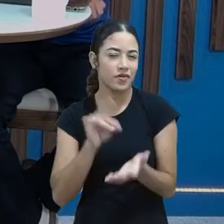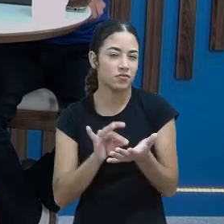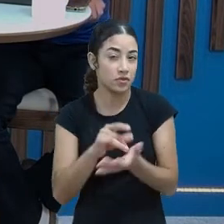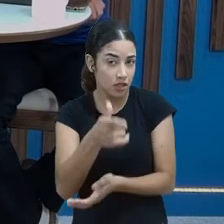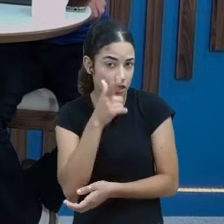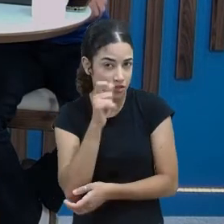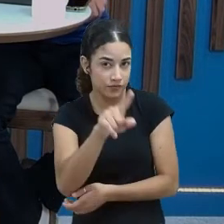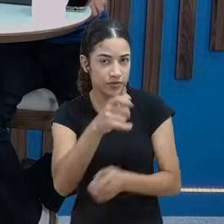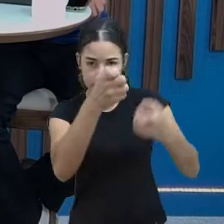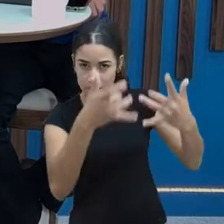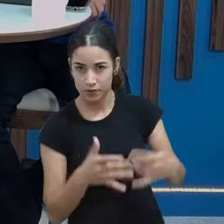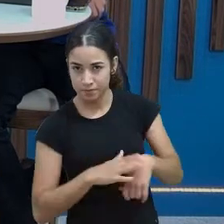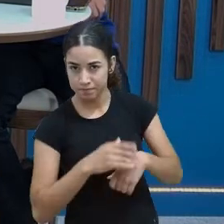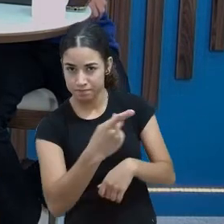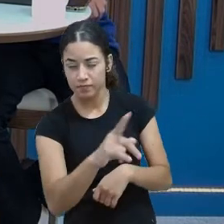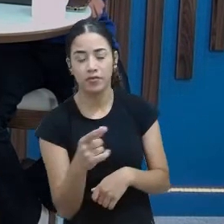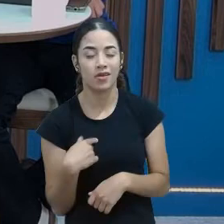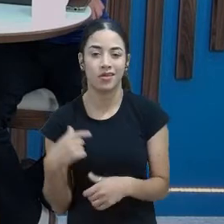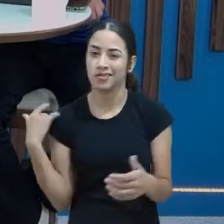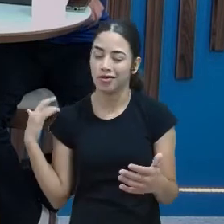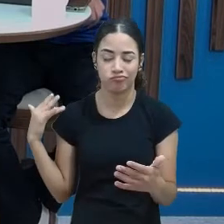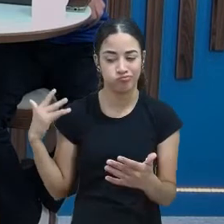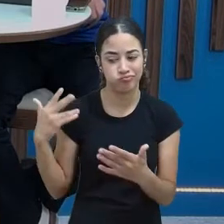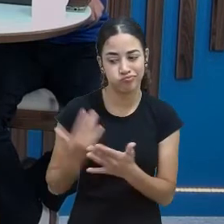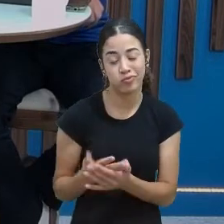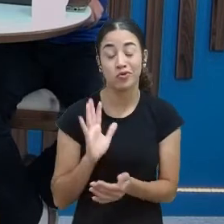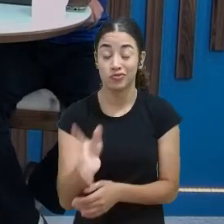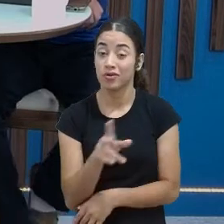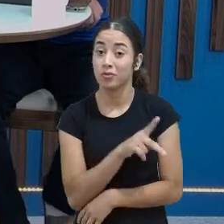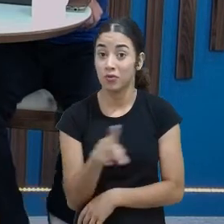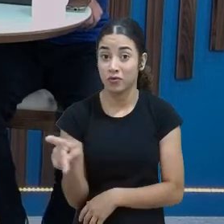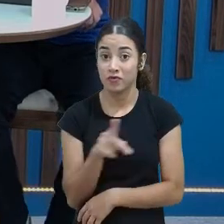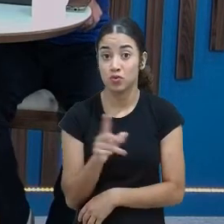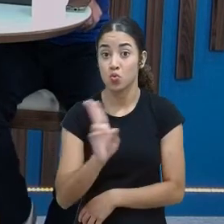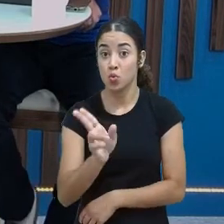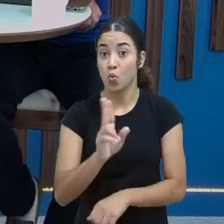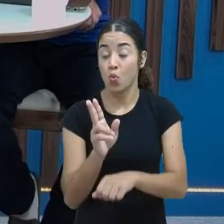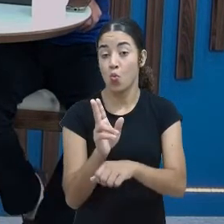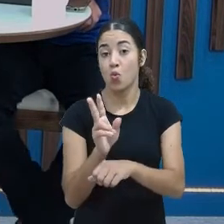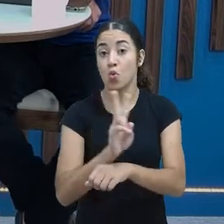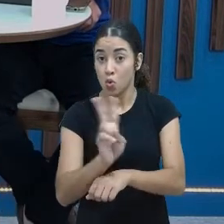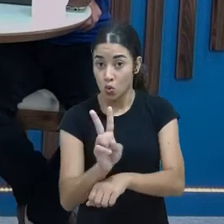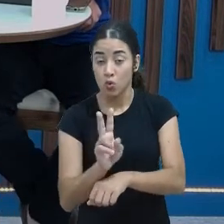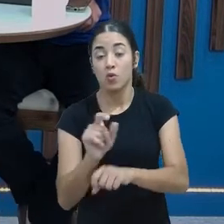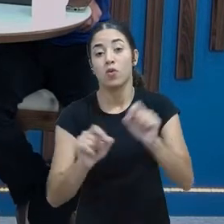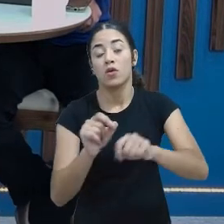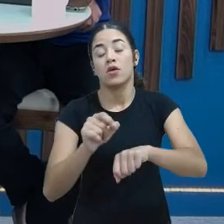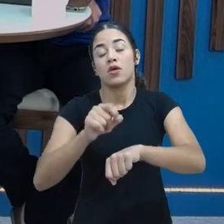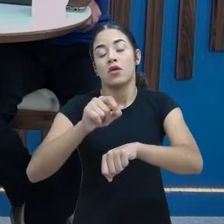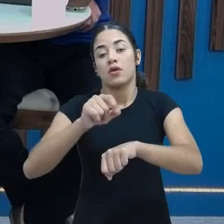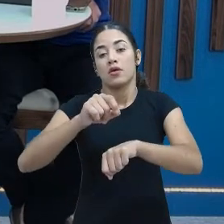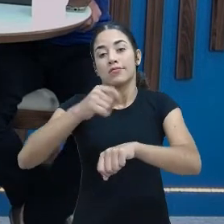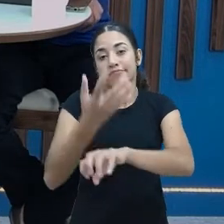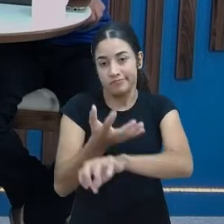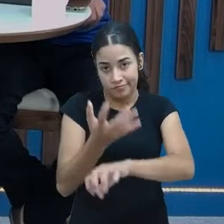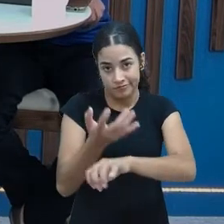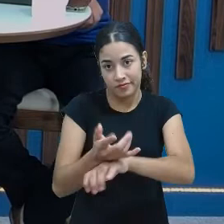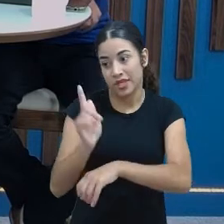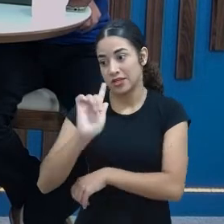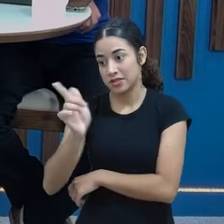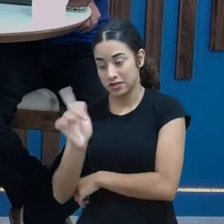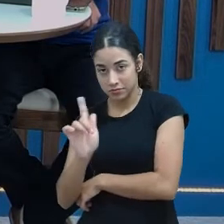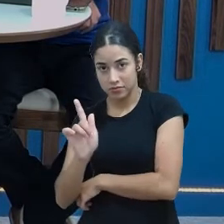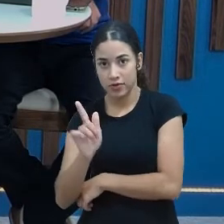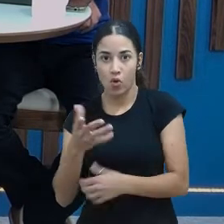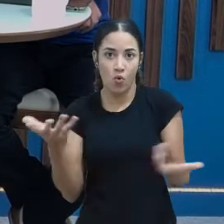seguinte, durante muito tempo, né, e eu fui professor de duas disciplinas que hoje já não existem mais, né, assim, no currículo, na matriz